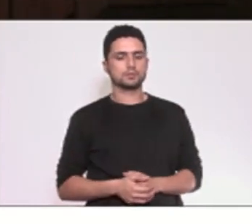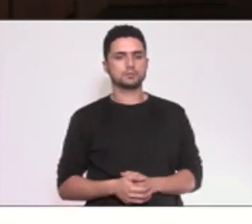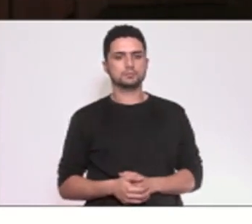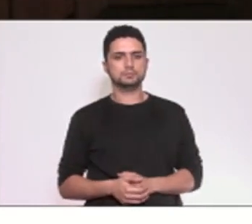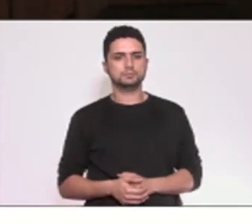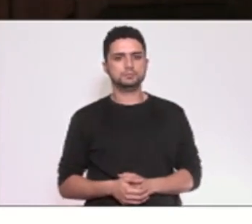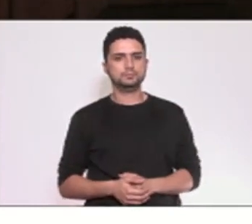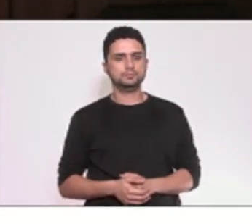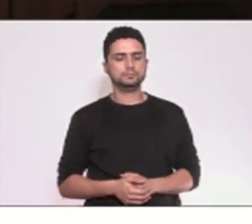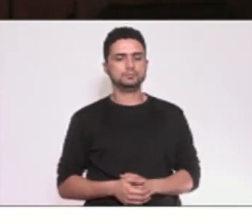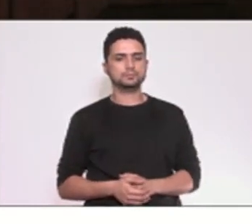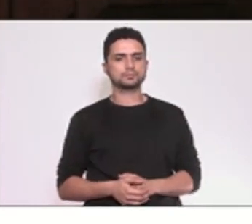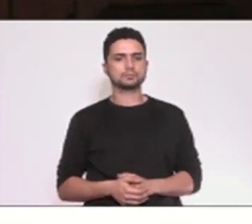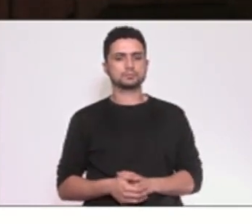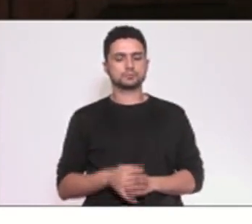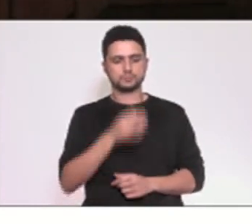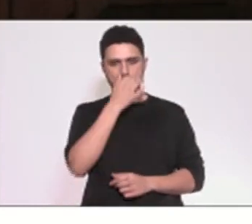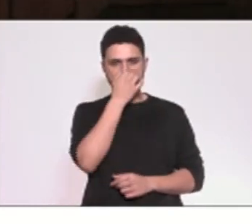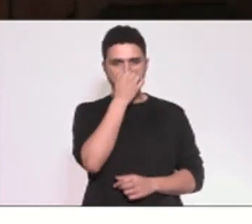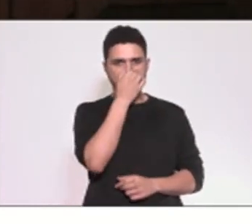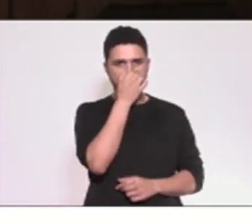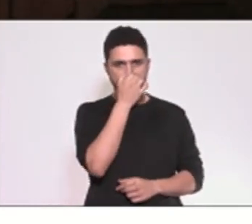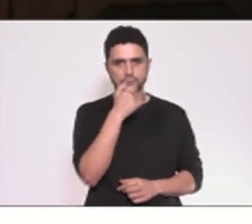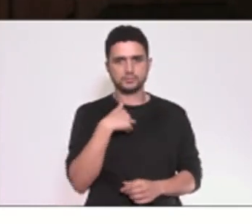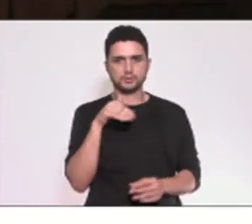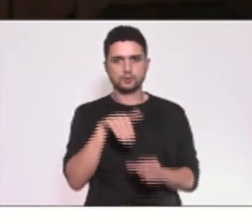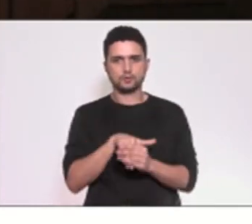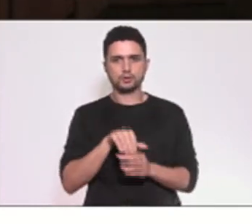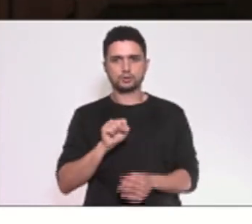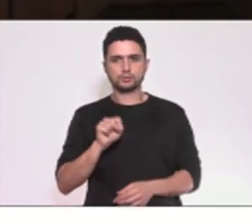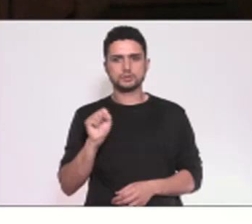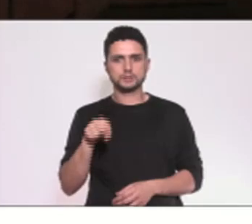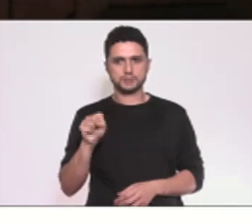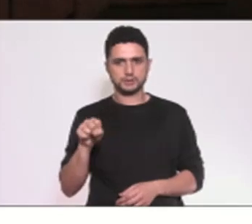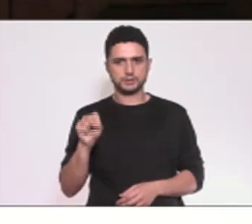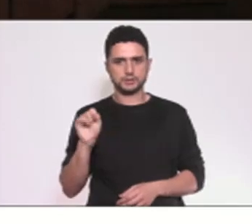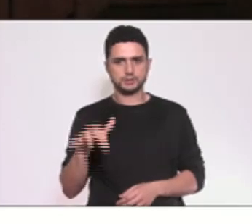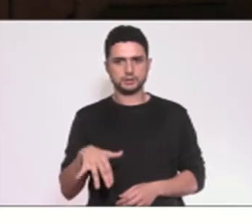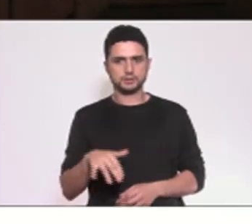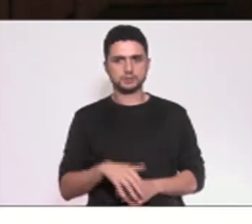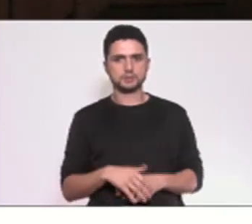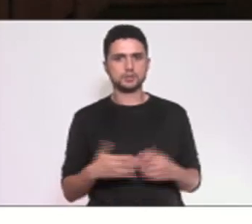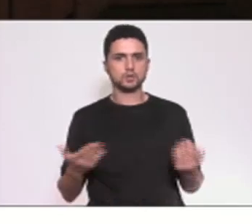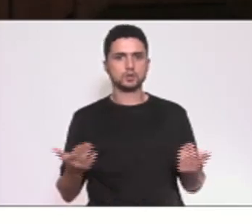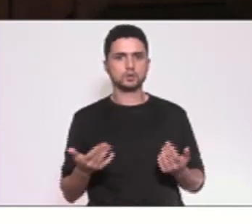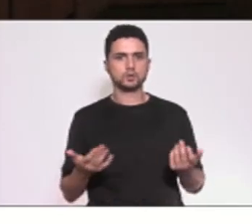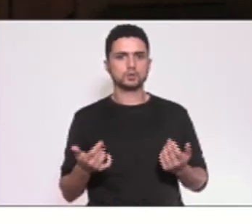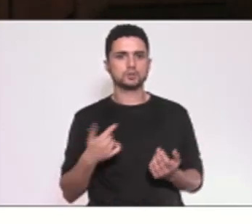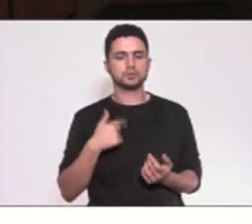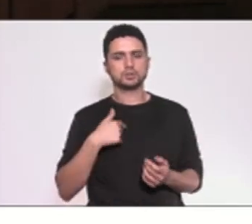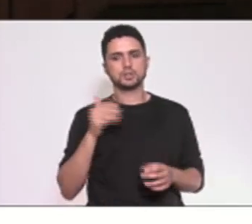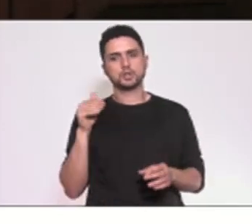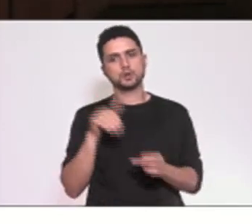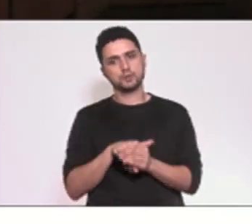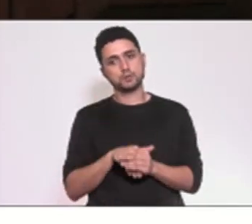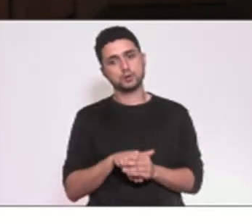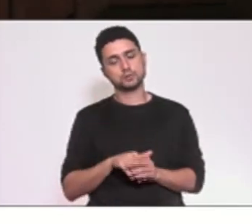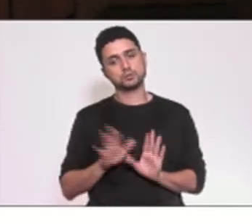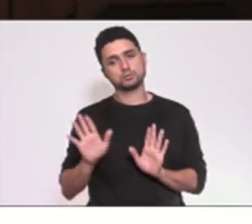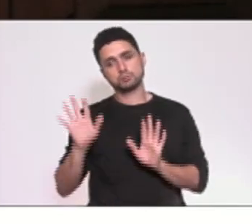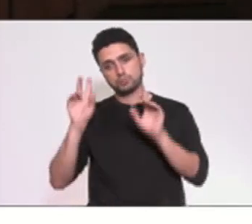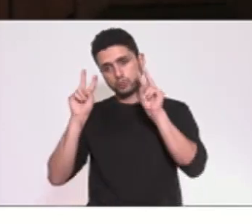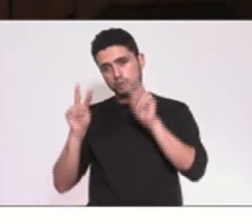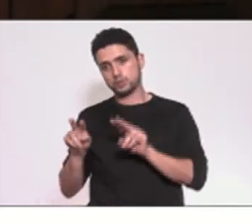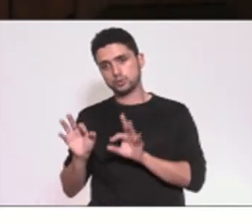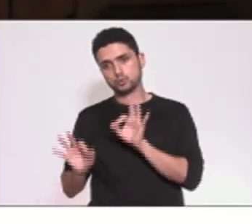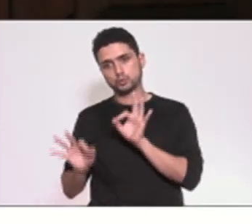na verdade, eu votei sim, pois o meu voto foi voto jurídico